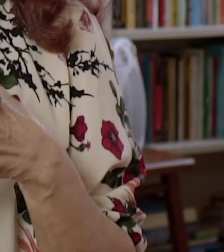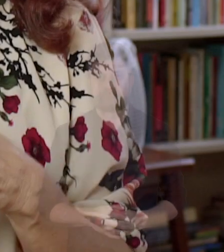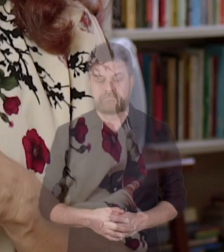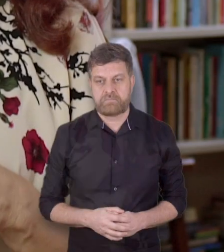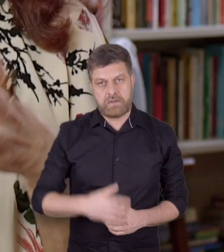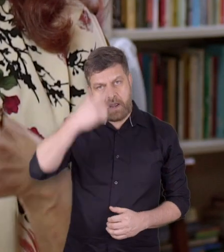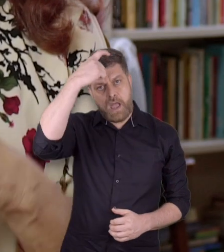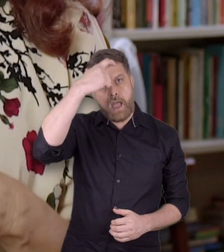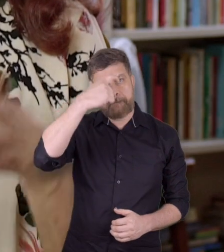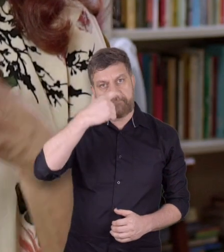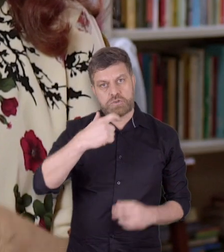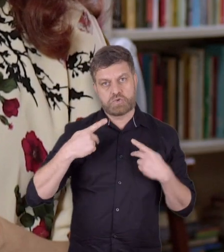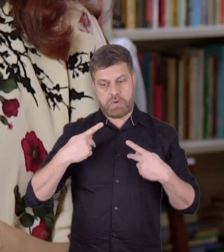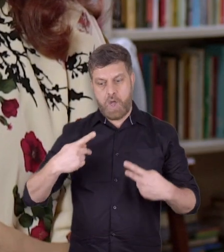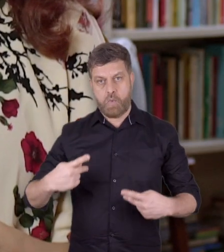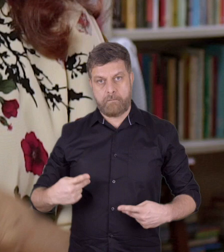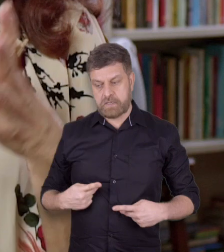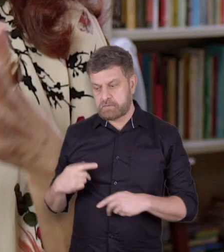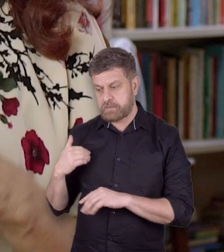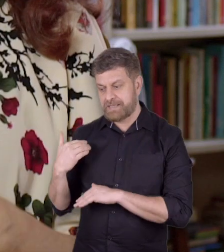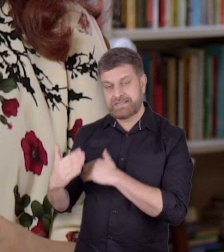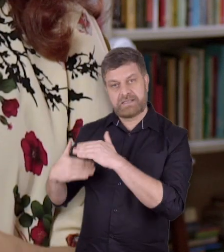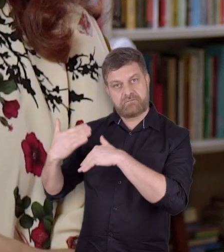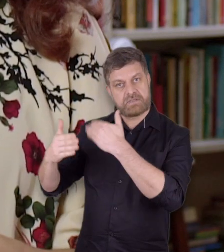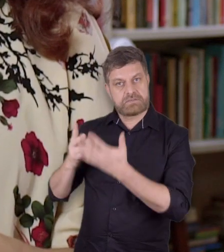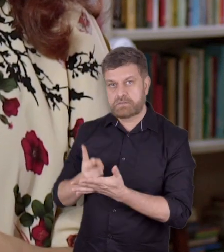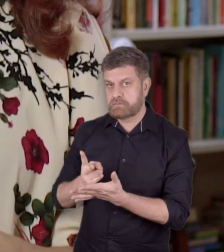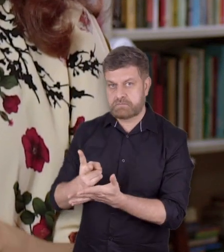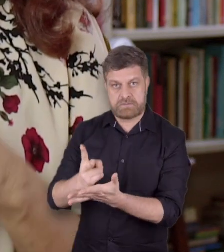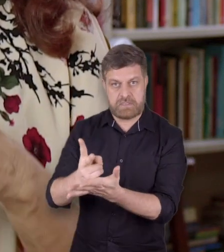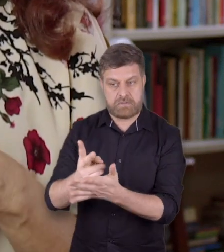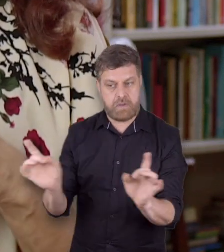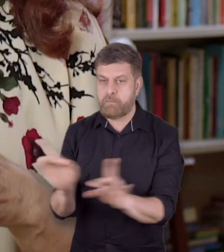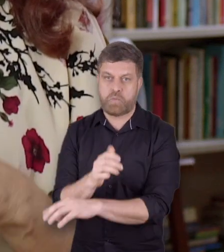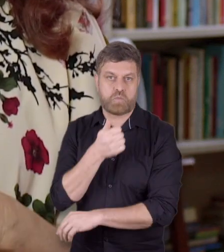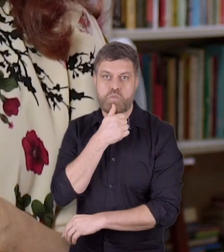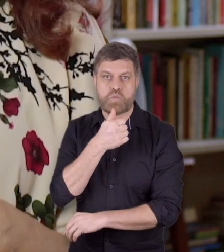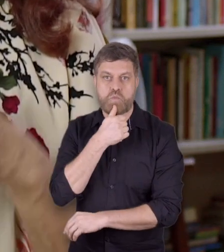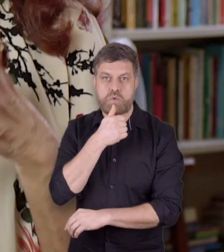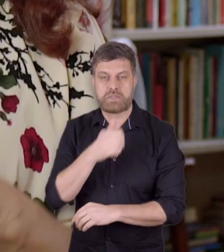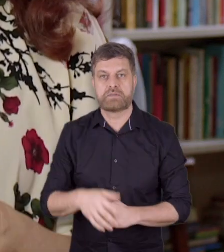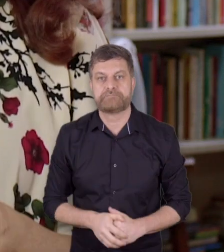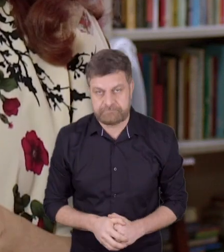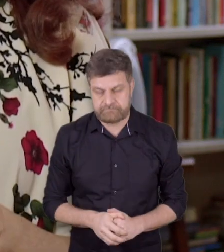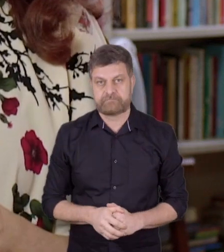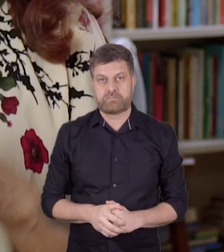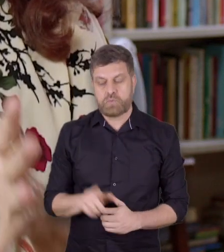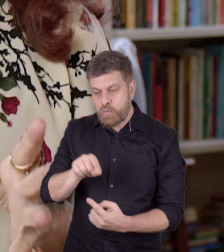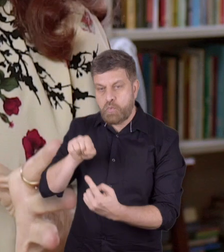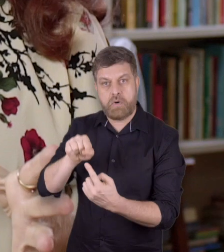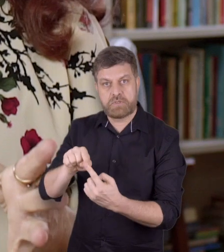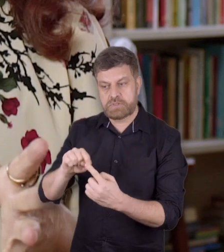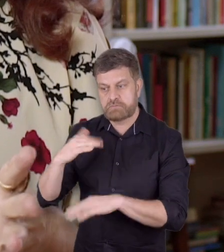O ser humano é um ser em evolução contínua, cujo destino desta